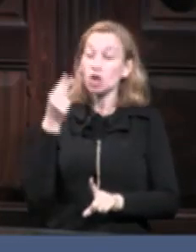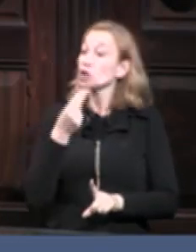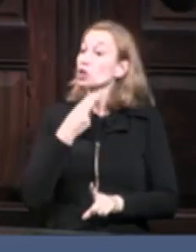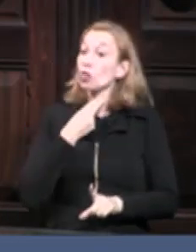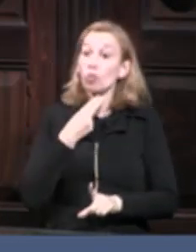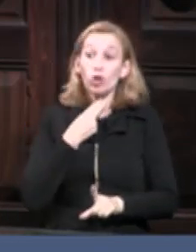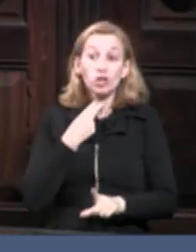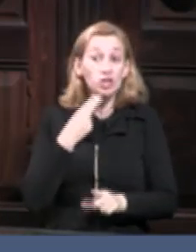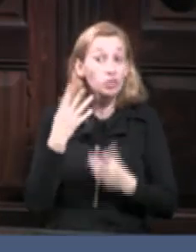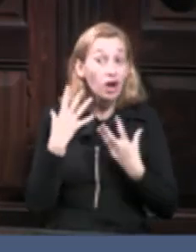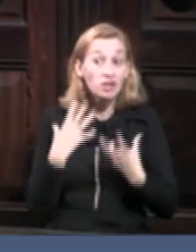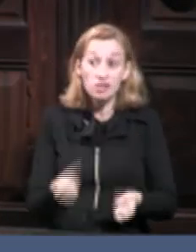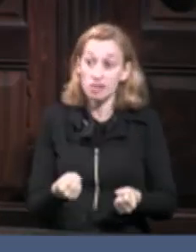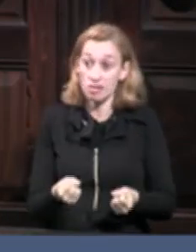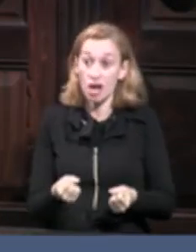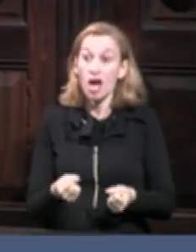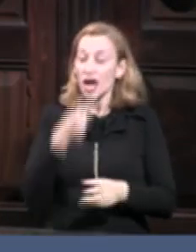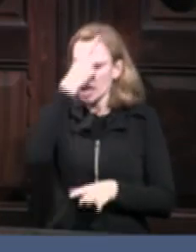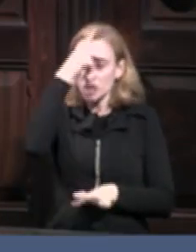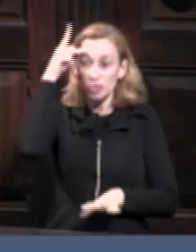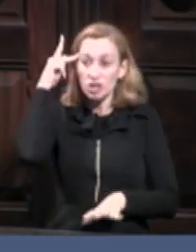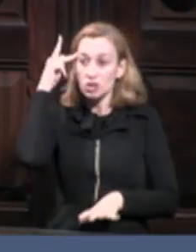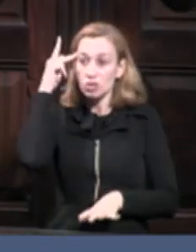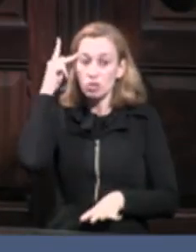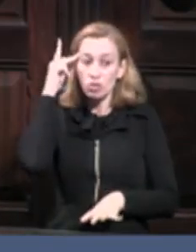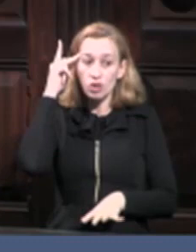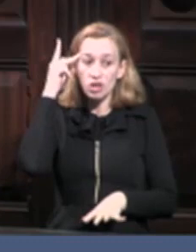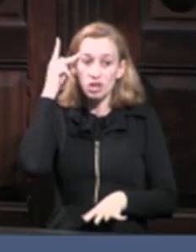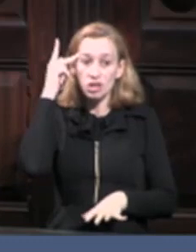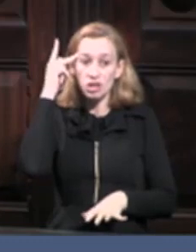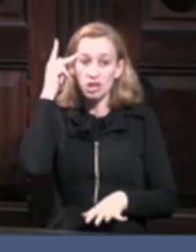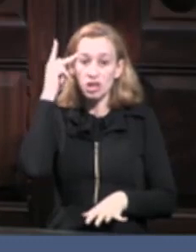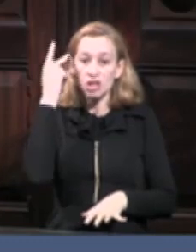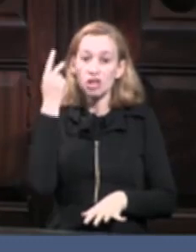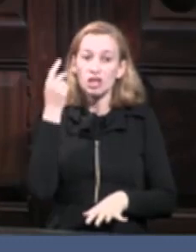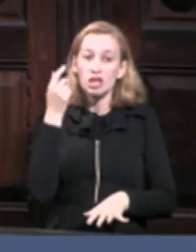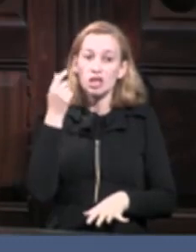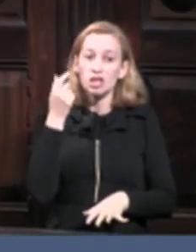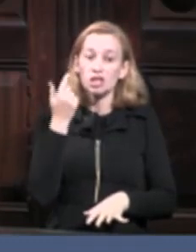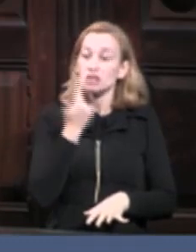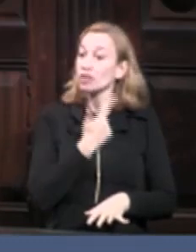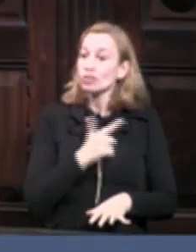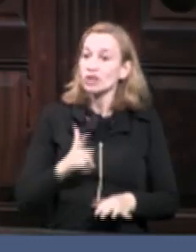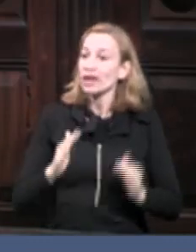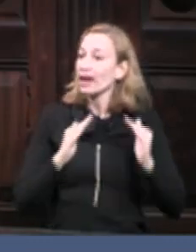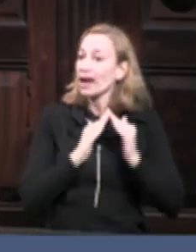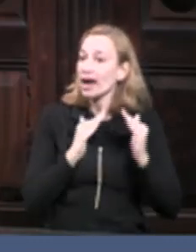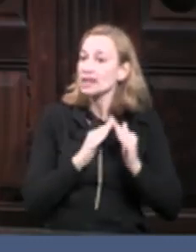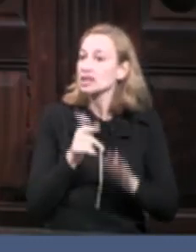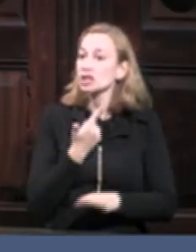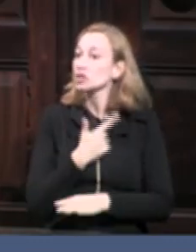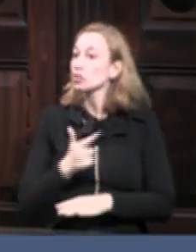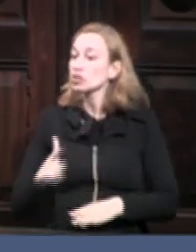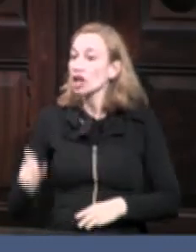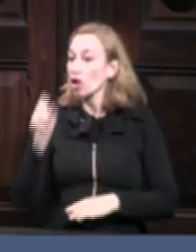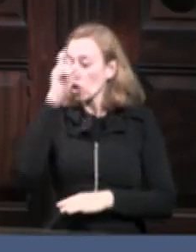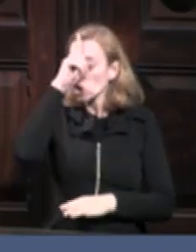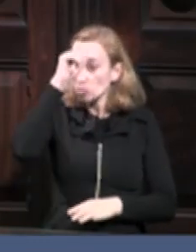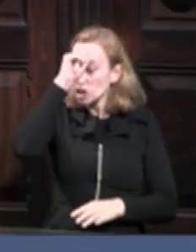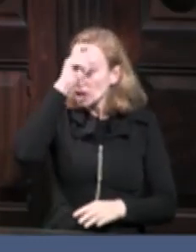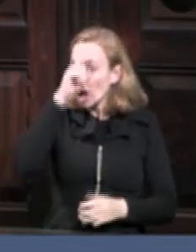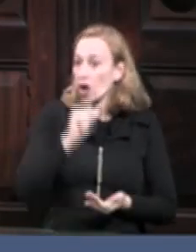permitir que as pessoas fiquem sem teto, que as pessoas fiquem sem atendimento médico, que as pessoas